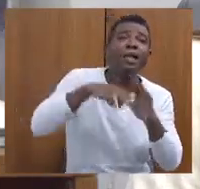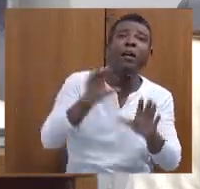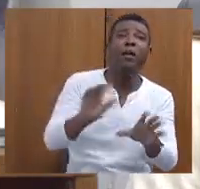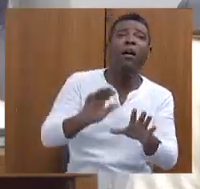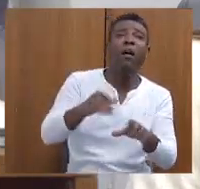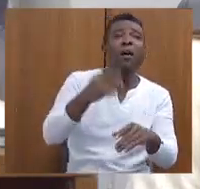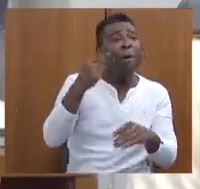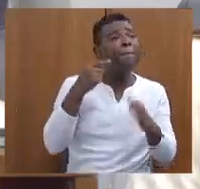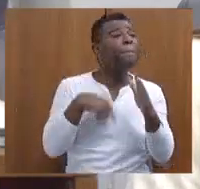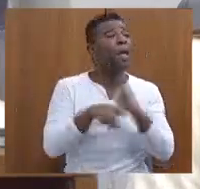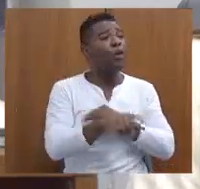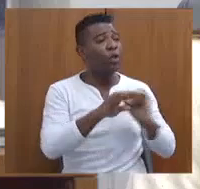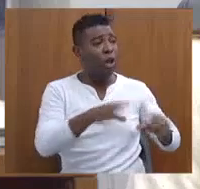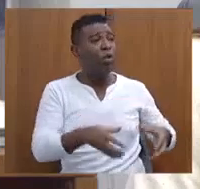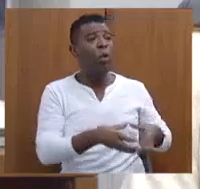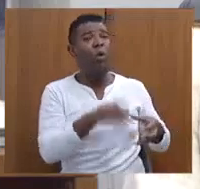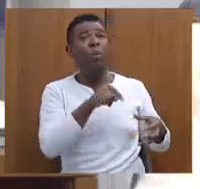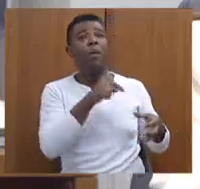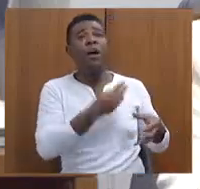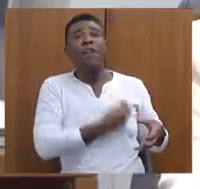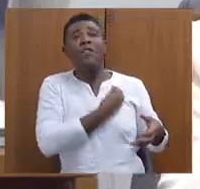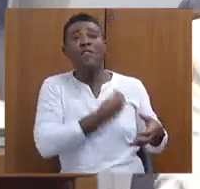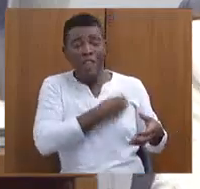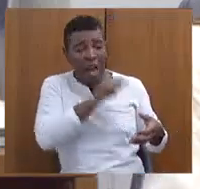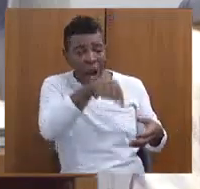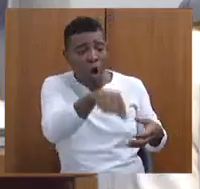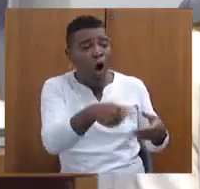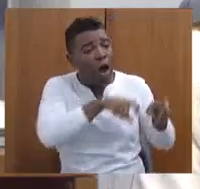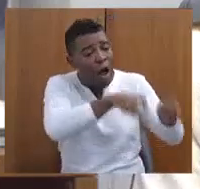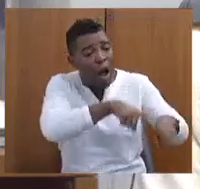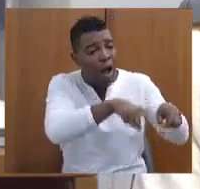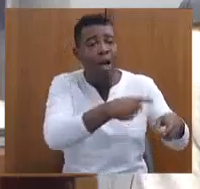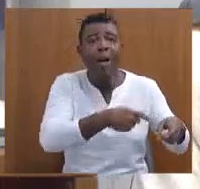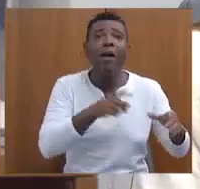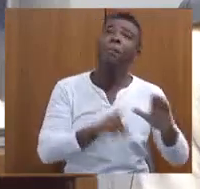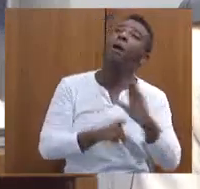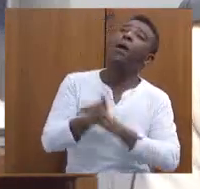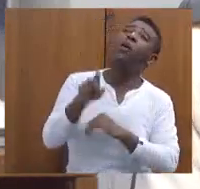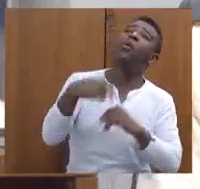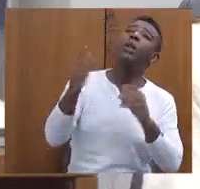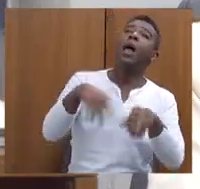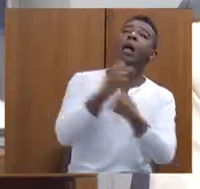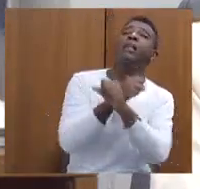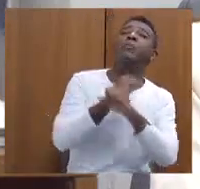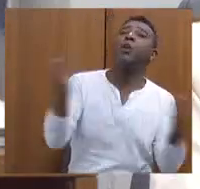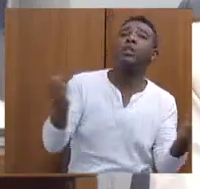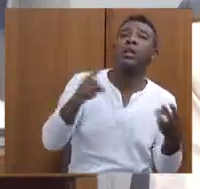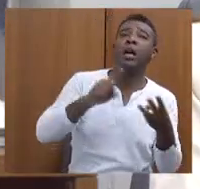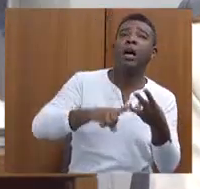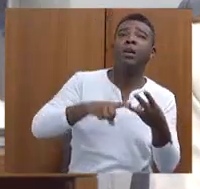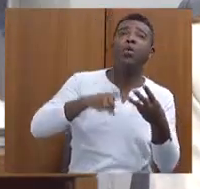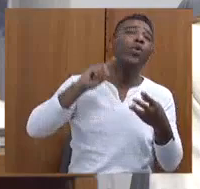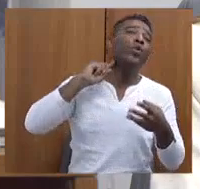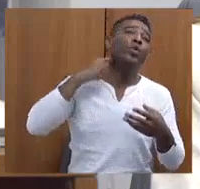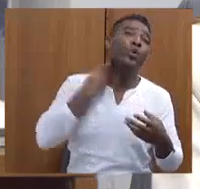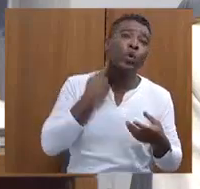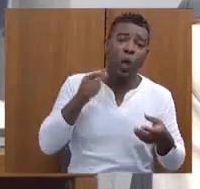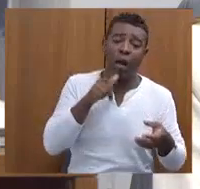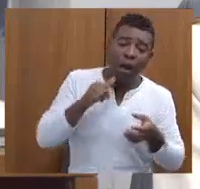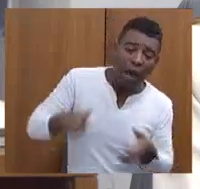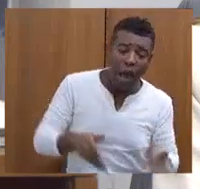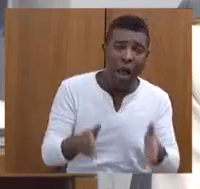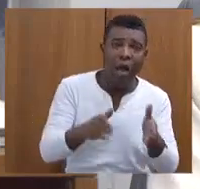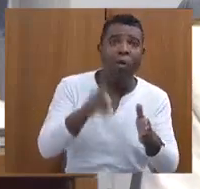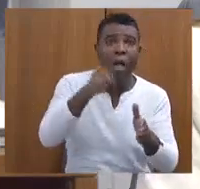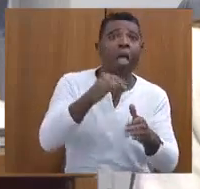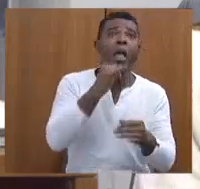da agricultura familiar como é que a vida deles lá agora pergunta das explosões pergunta da contaminação da água dos exemplos que foram citados aqui